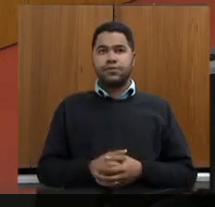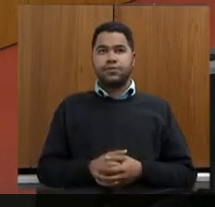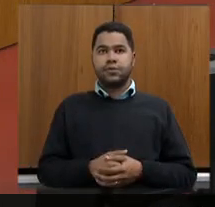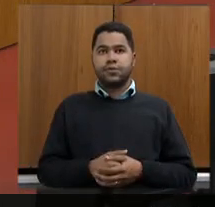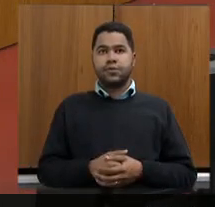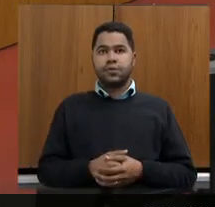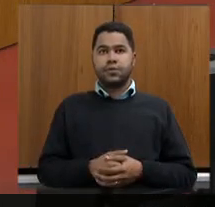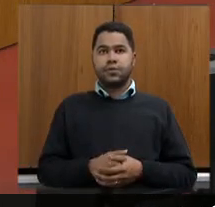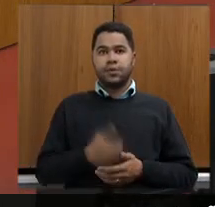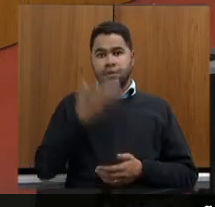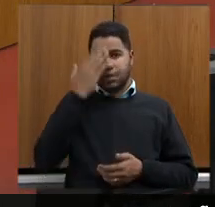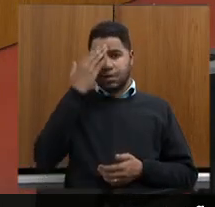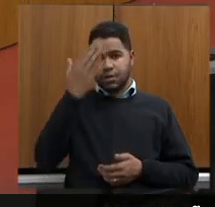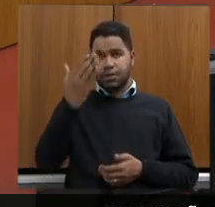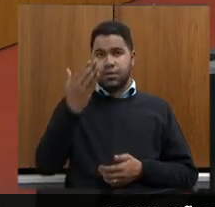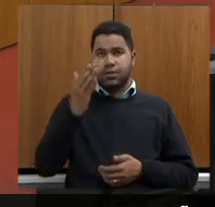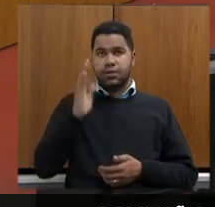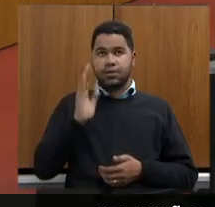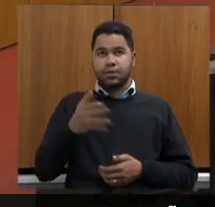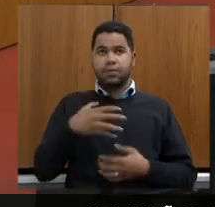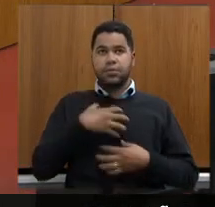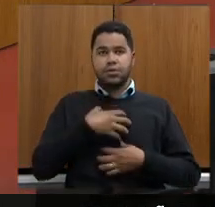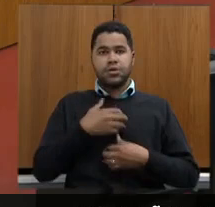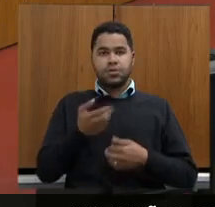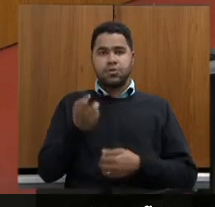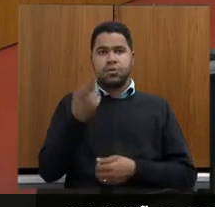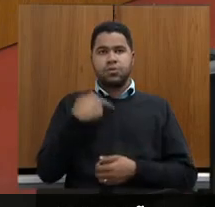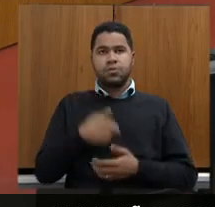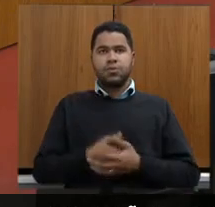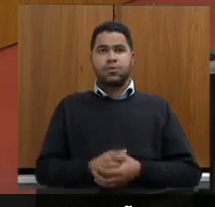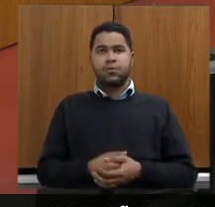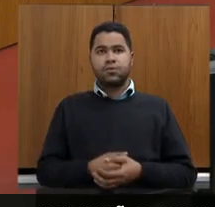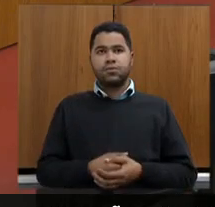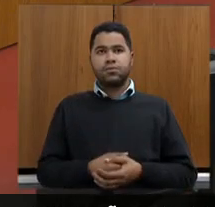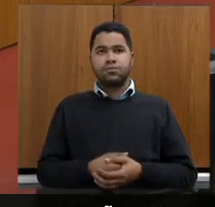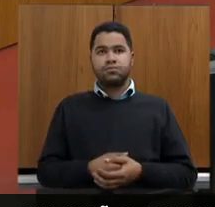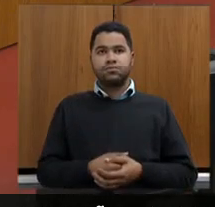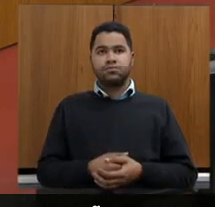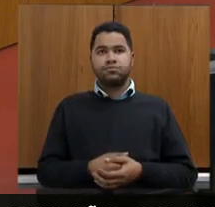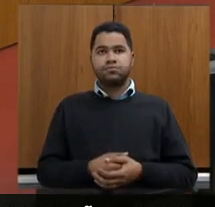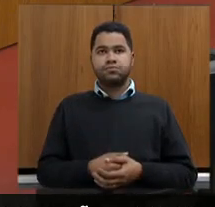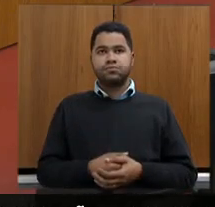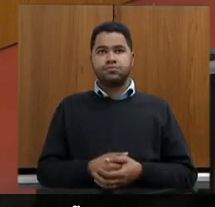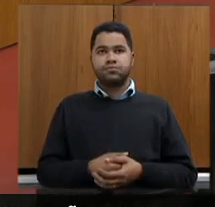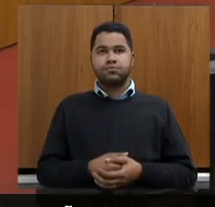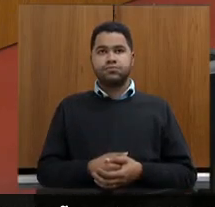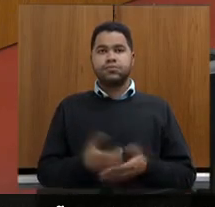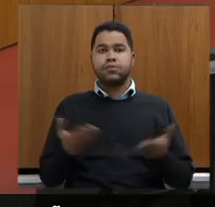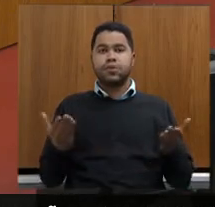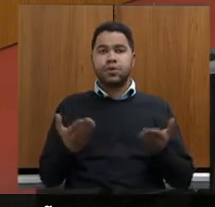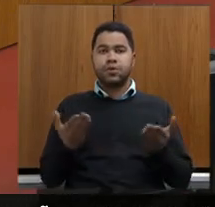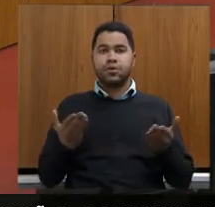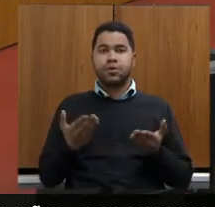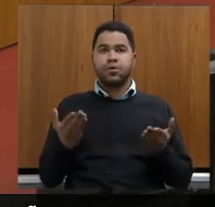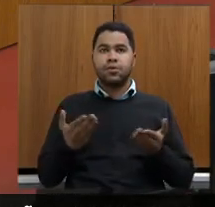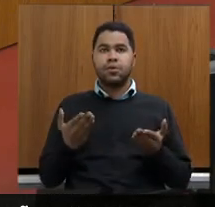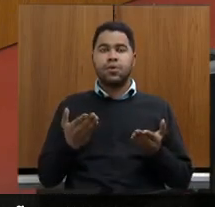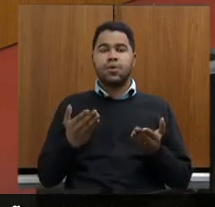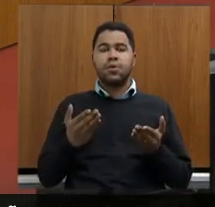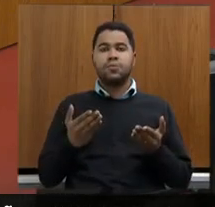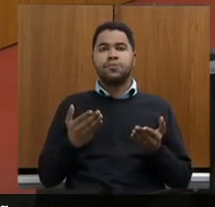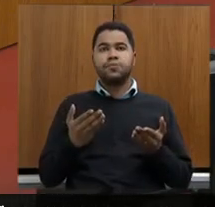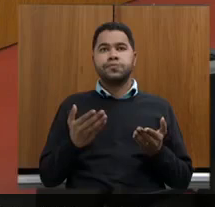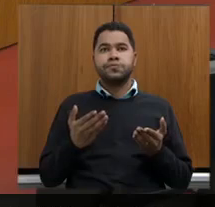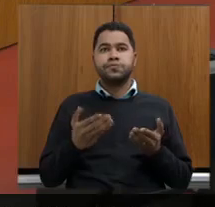o presidente eu agradeço já me sinto contemplada na resposta tudo de outro posso palavra ao